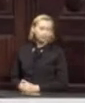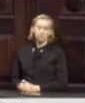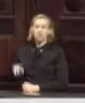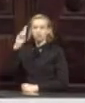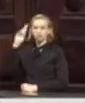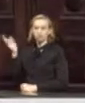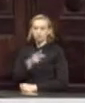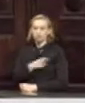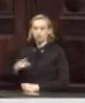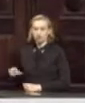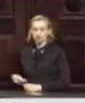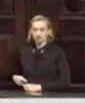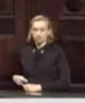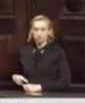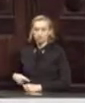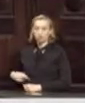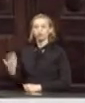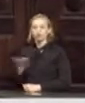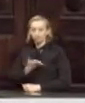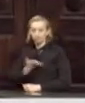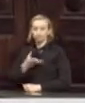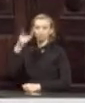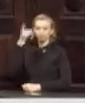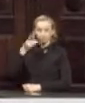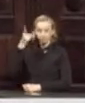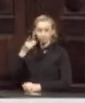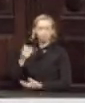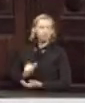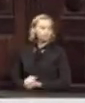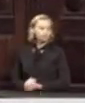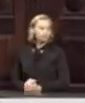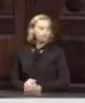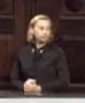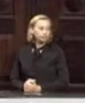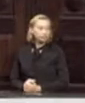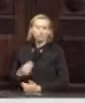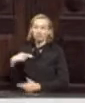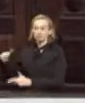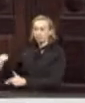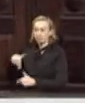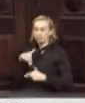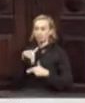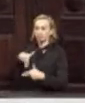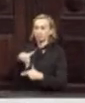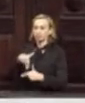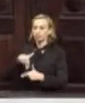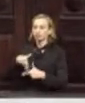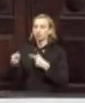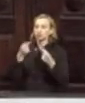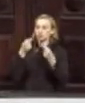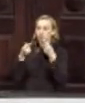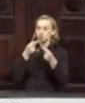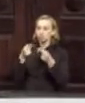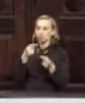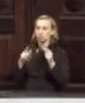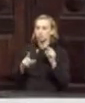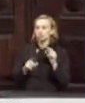Senhor presidente, senhoras e senhores deputados, subo aqui essa tribuna para discutir o projeto de